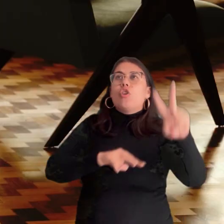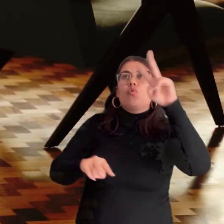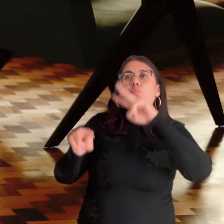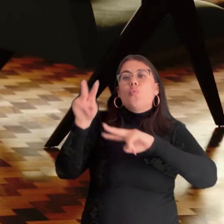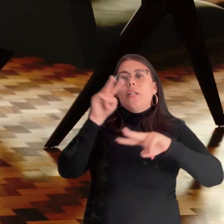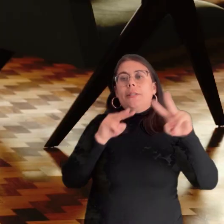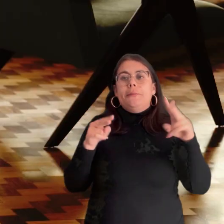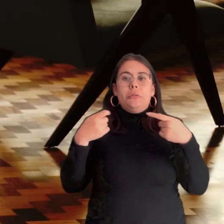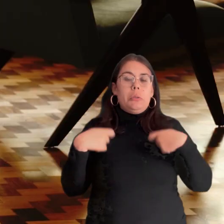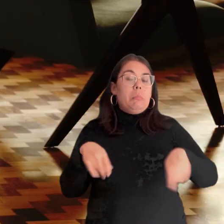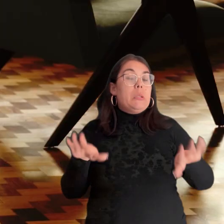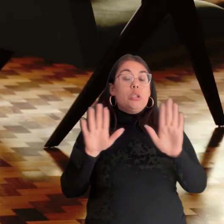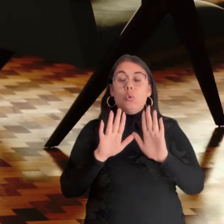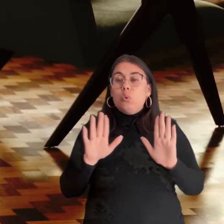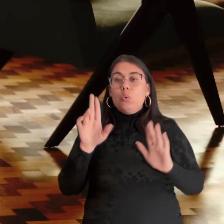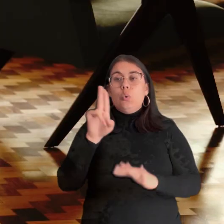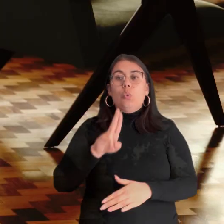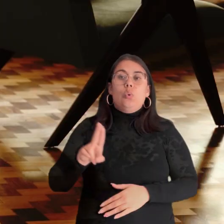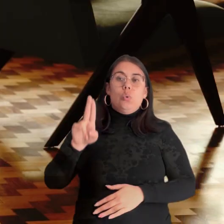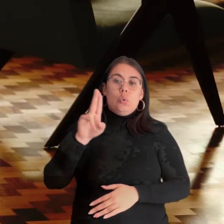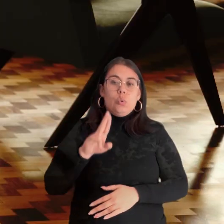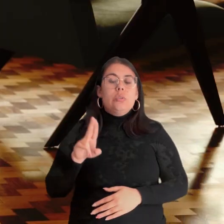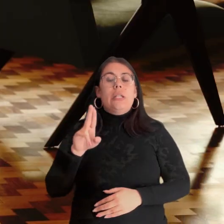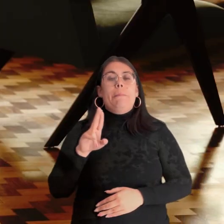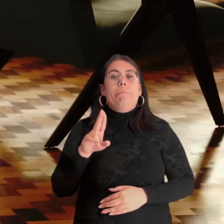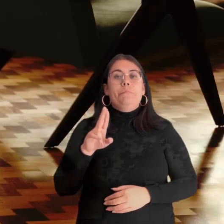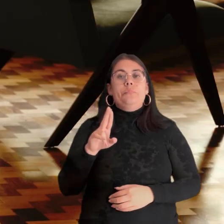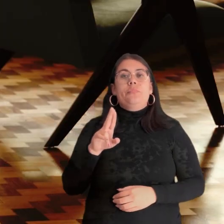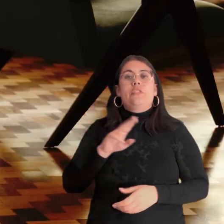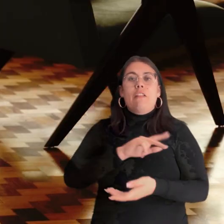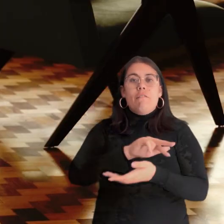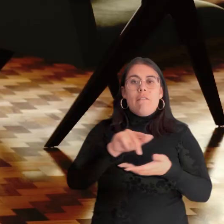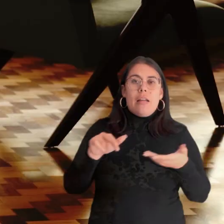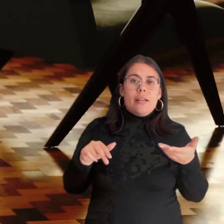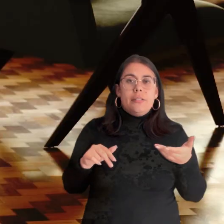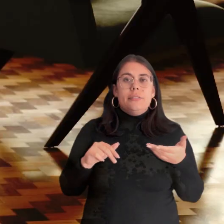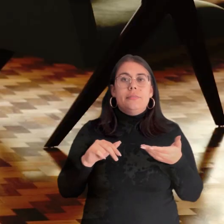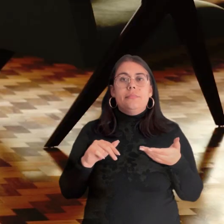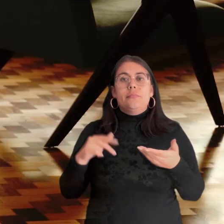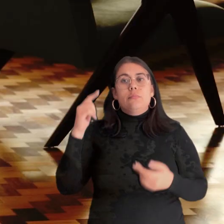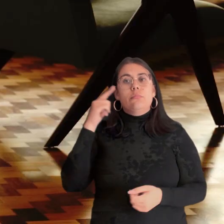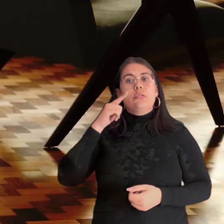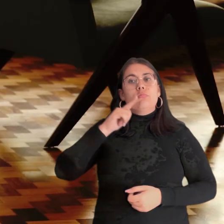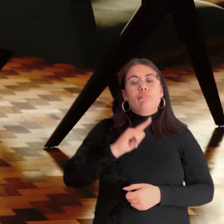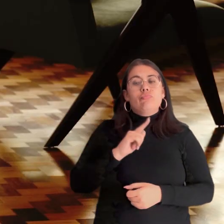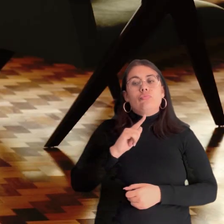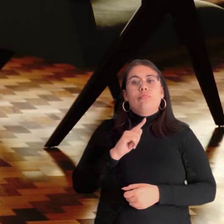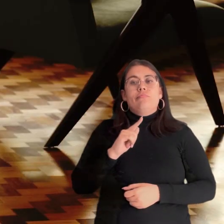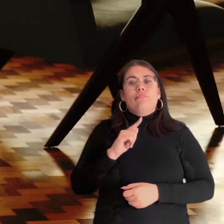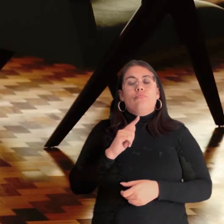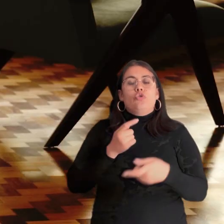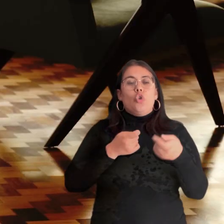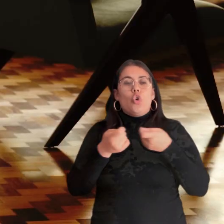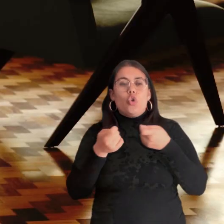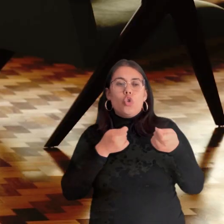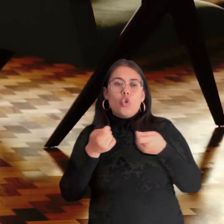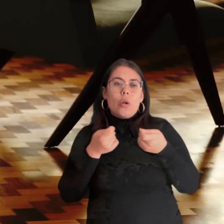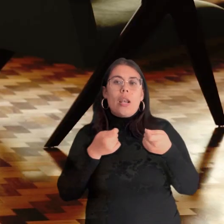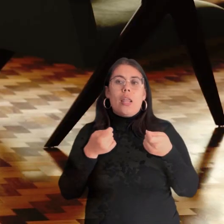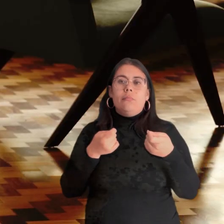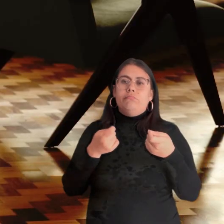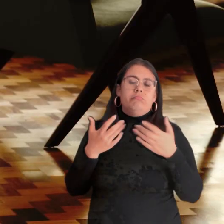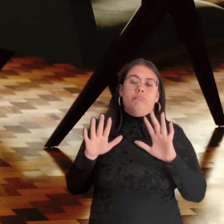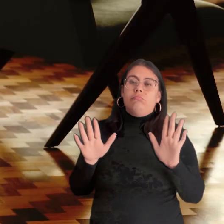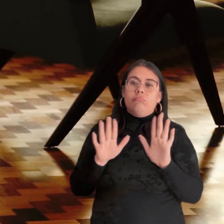trocentos dispositivos para refrigerar, para controlar automações e tal. Então, meio que de uma maneira que a